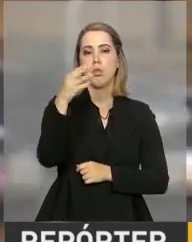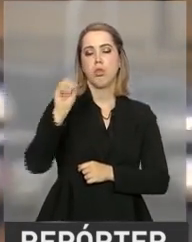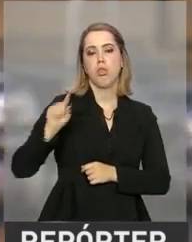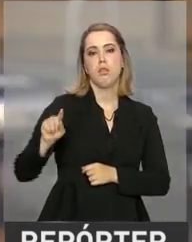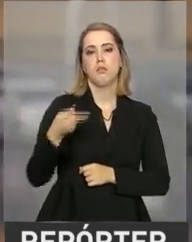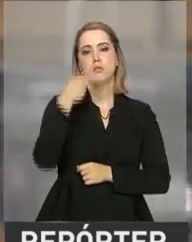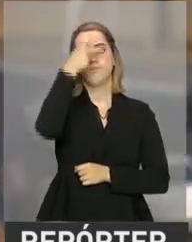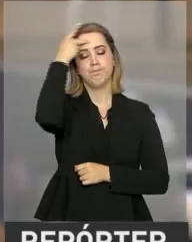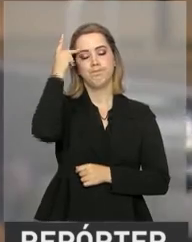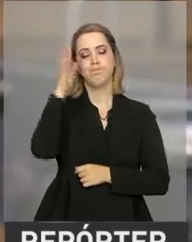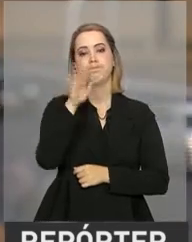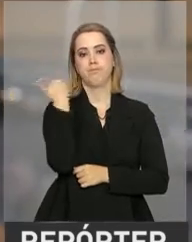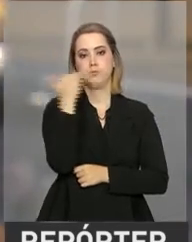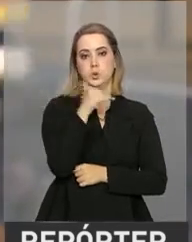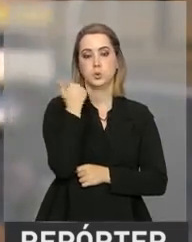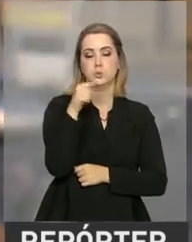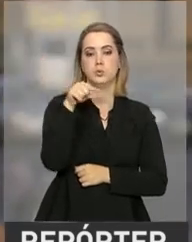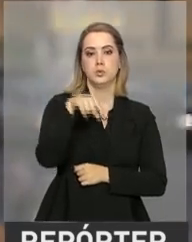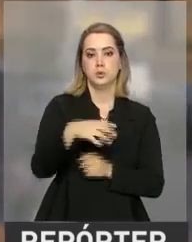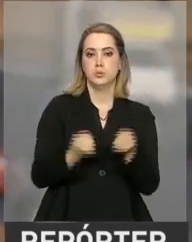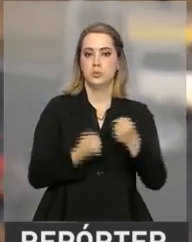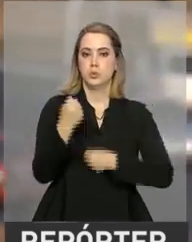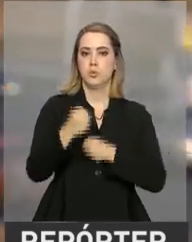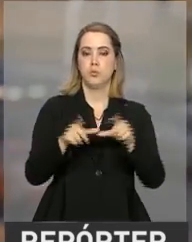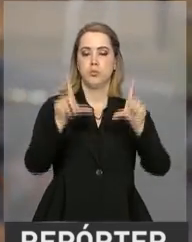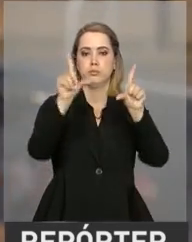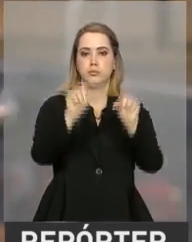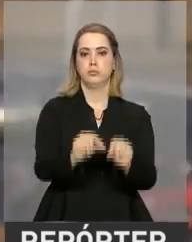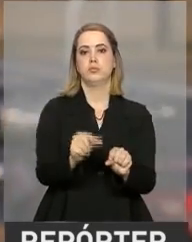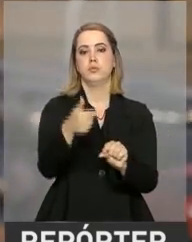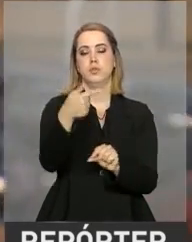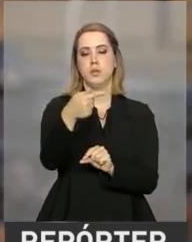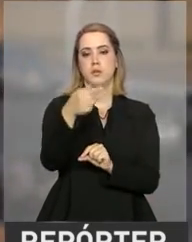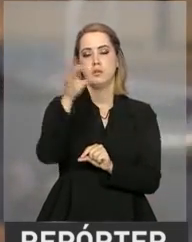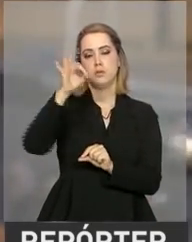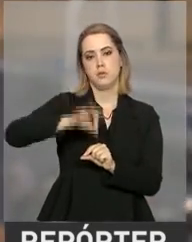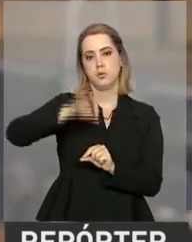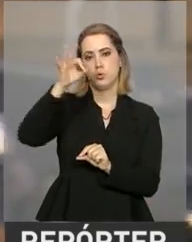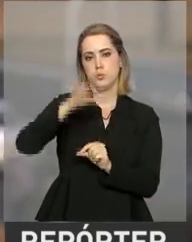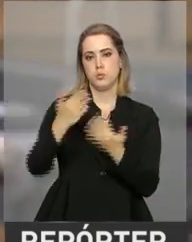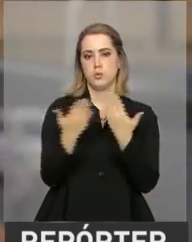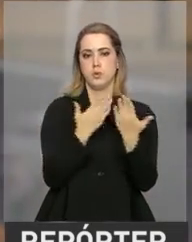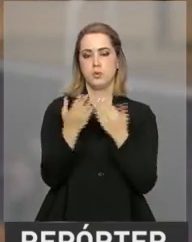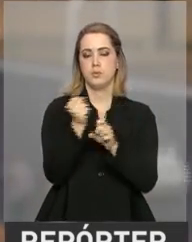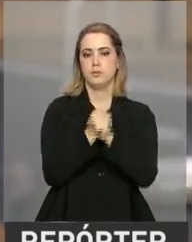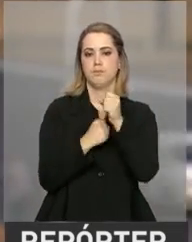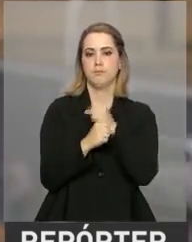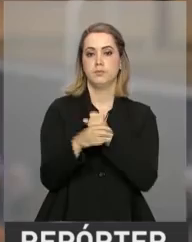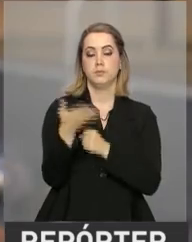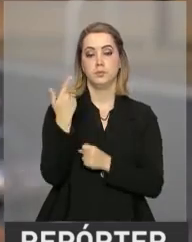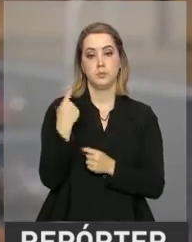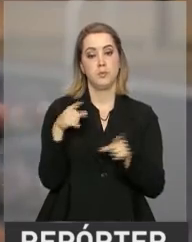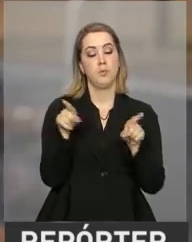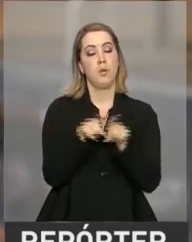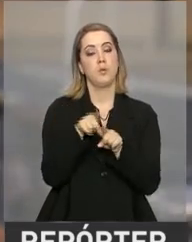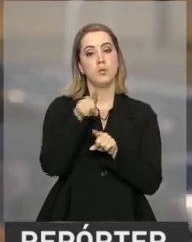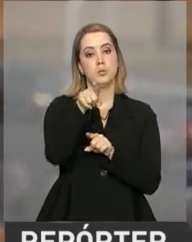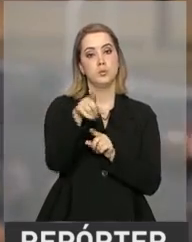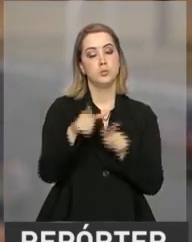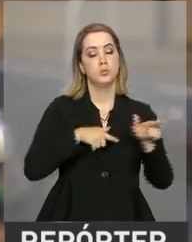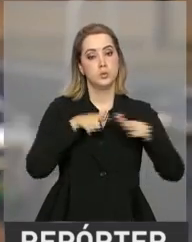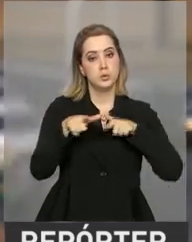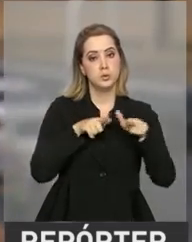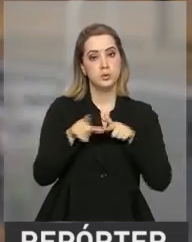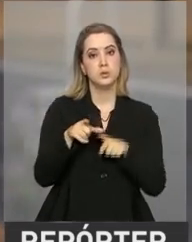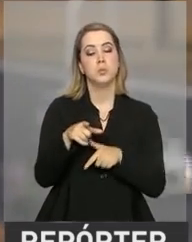morreram no trânsito uma queda de quase 7% com relação ao mesmo período do ano passado uma das ações do governo federal